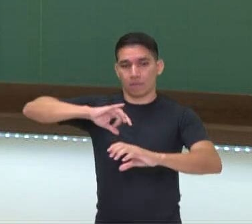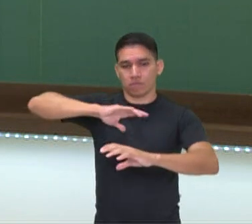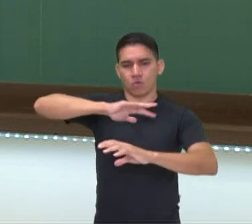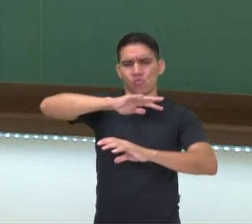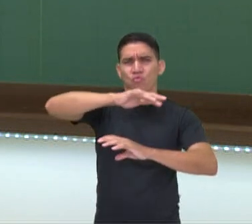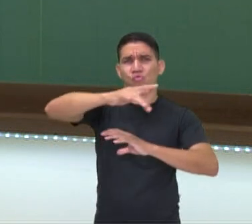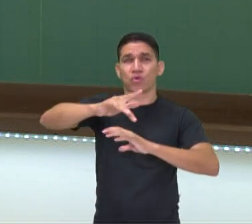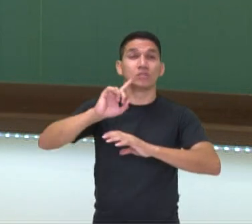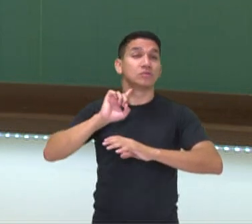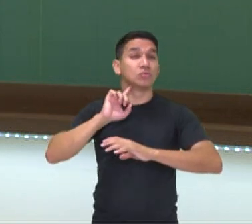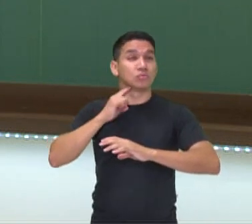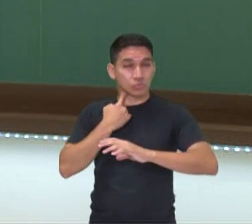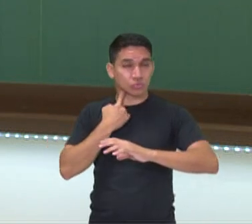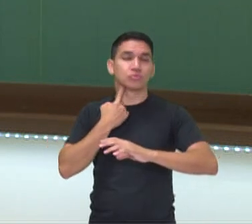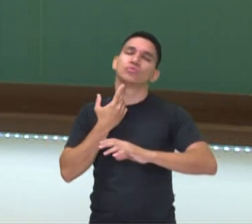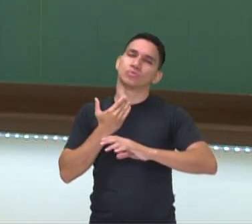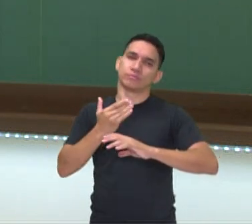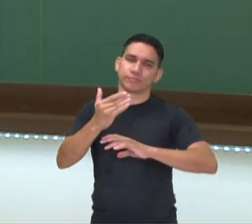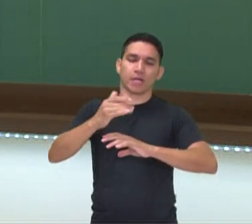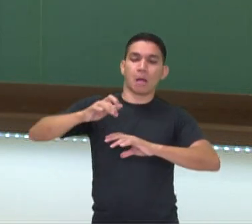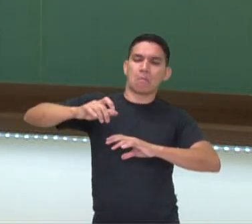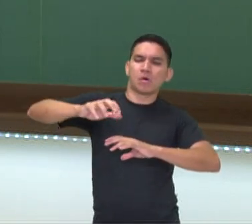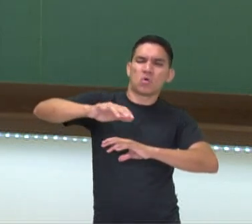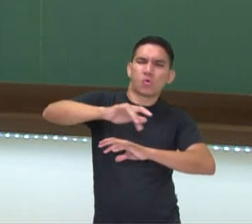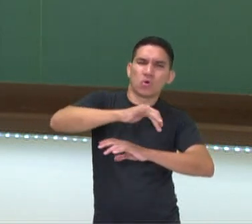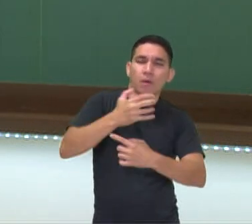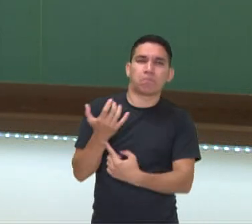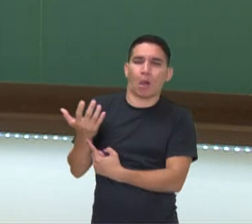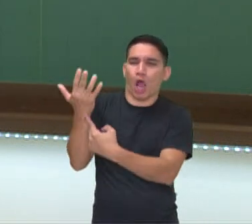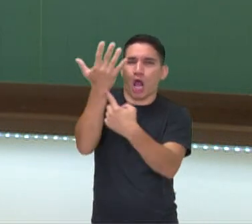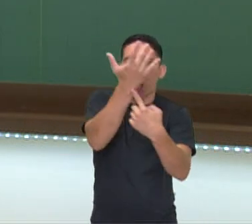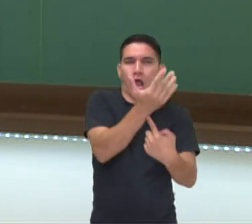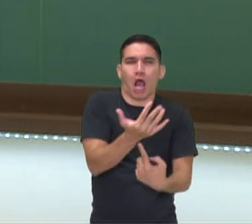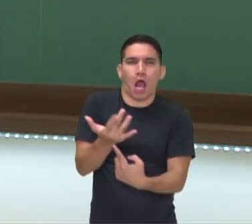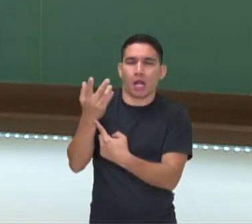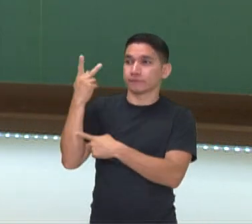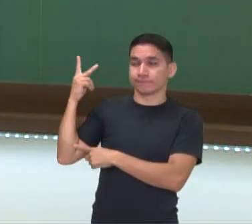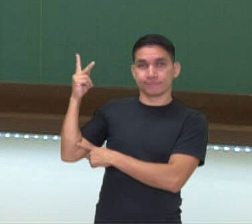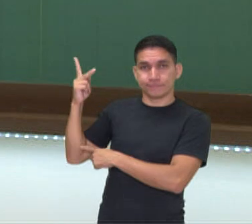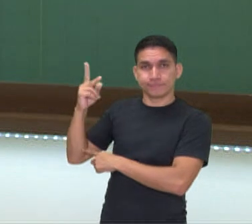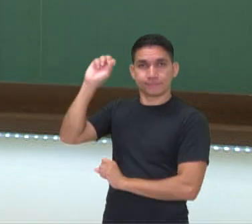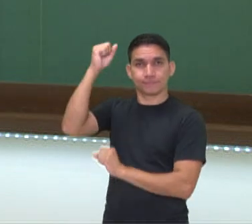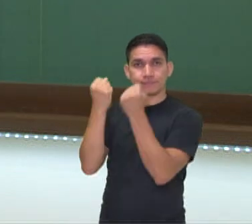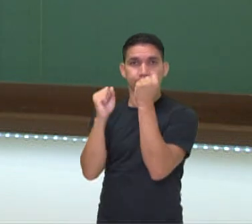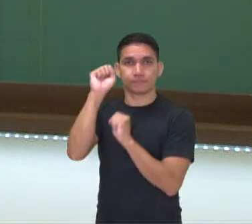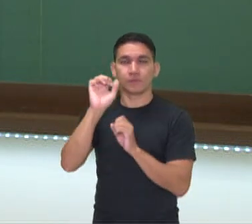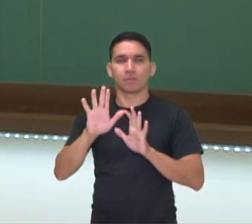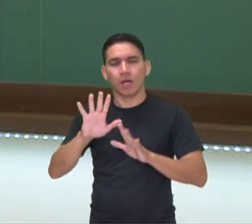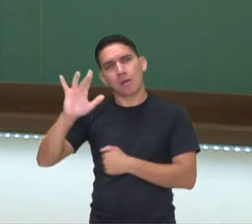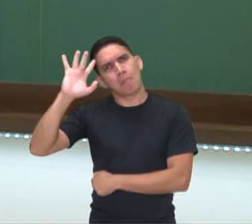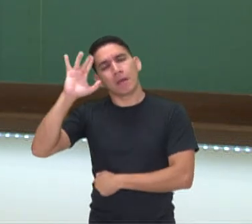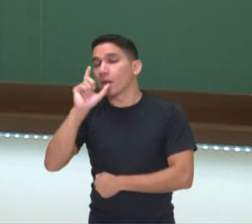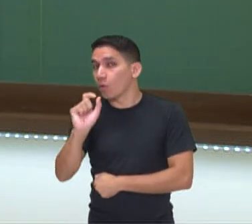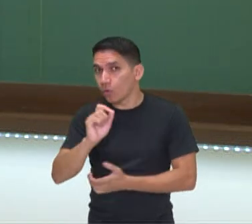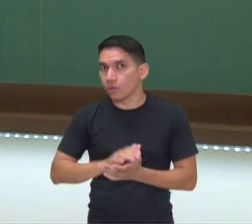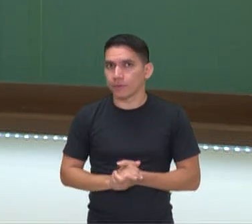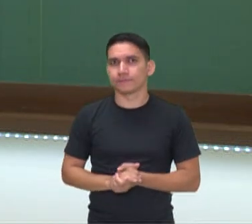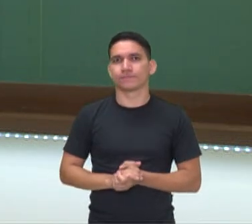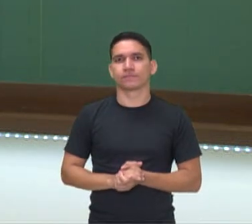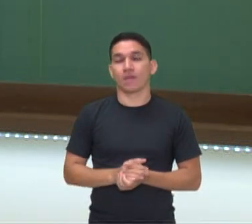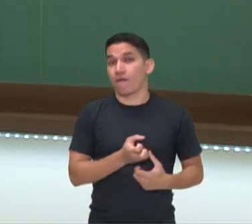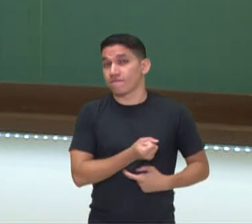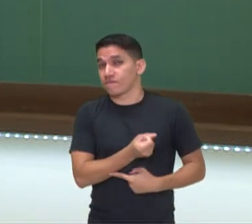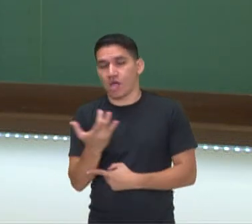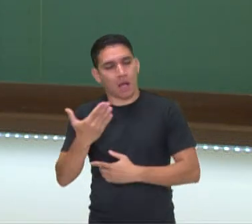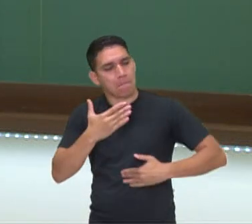sendo contaminada, sendo poluída pelos gases emitidos por essa indústria. Porém, a gente pode pensar que muitas das